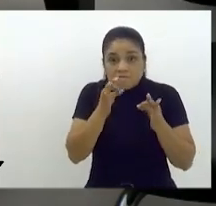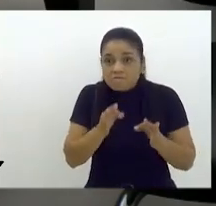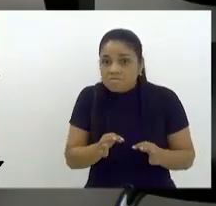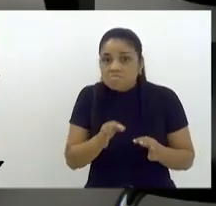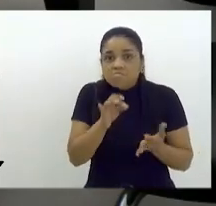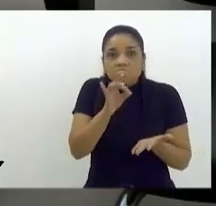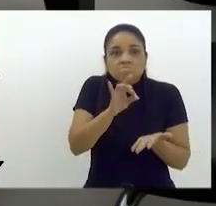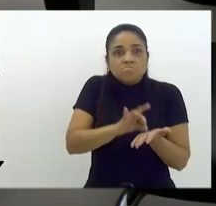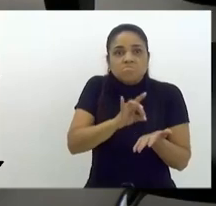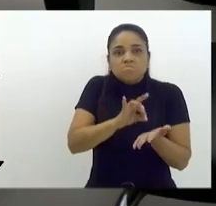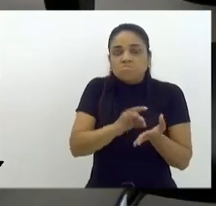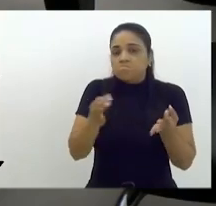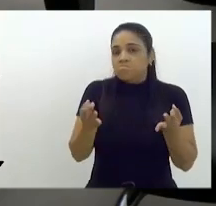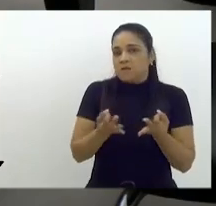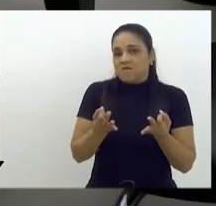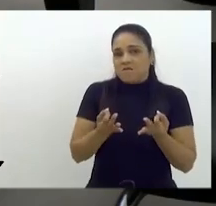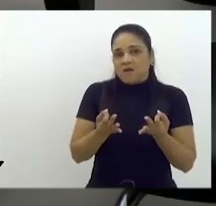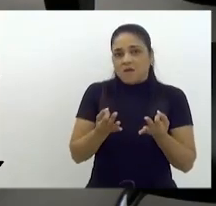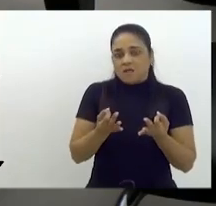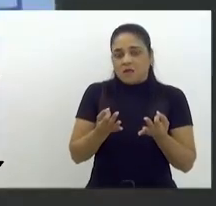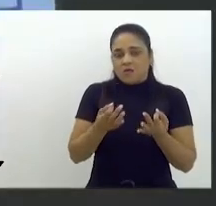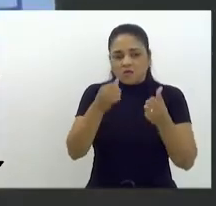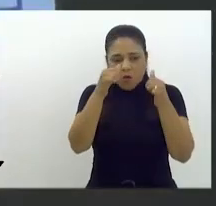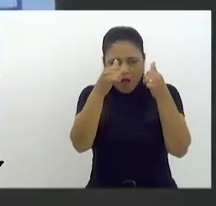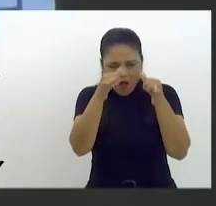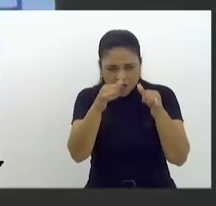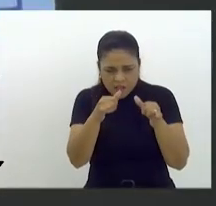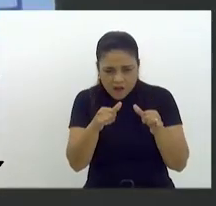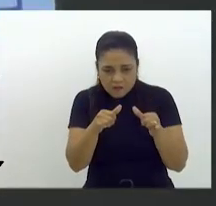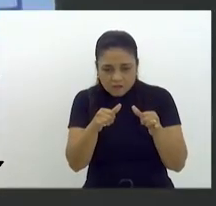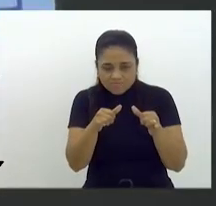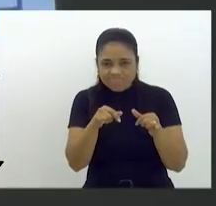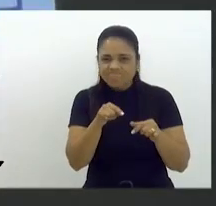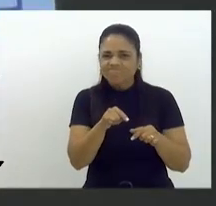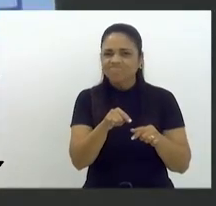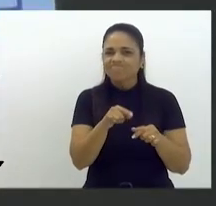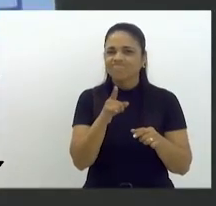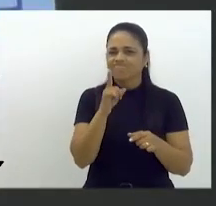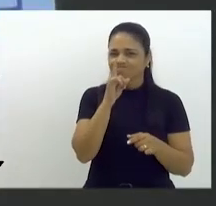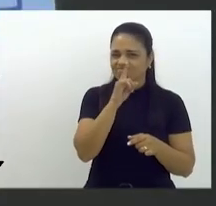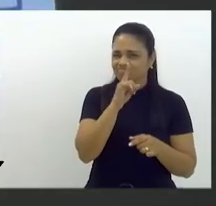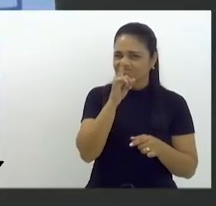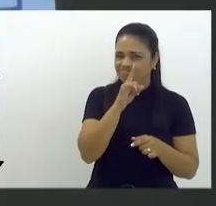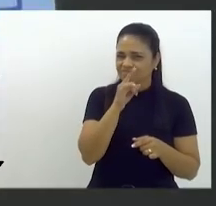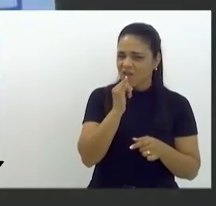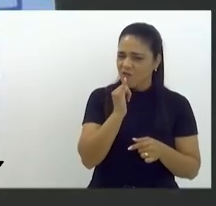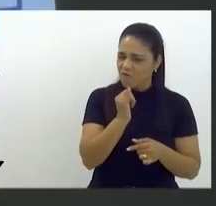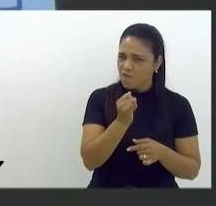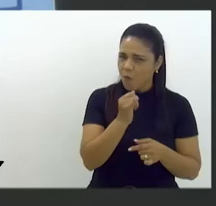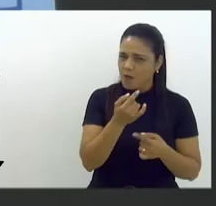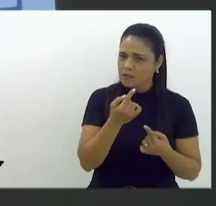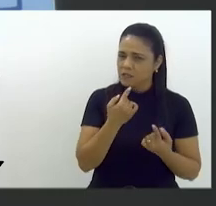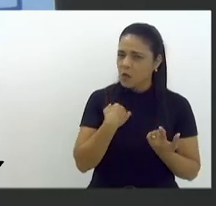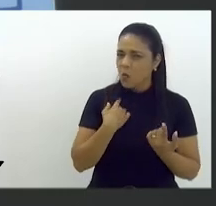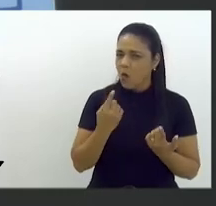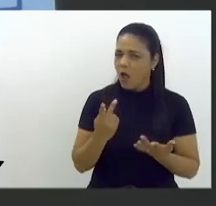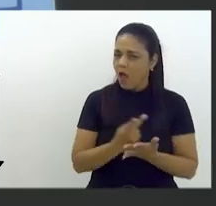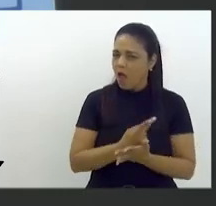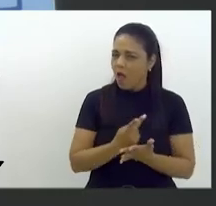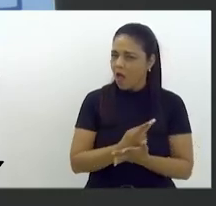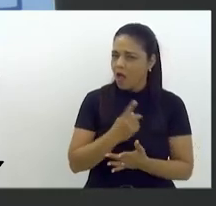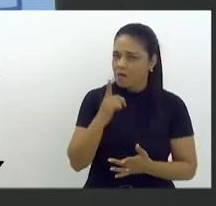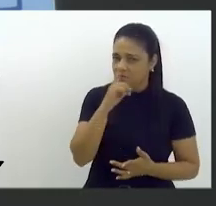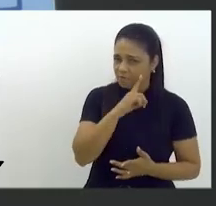e quando a gente começa a fazer análise dela Olha esses restos aqui tem alguma informação contraditória a gente não